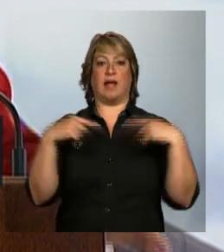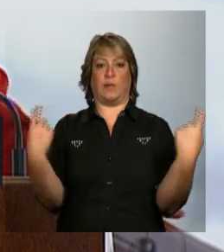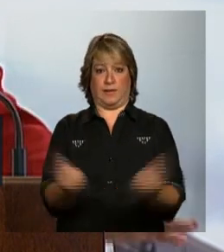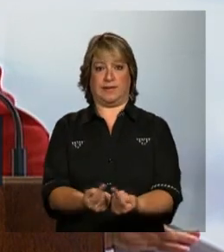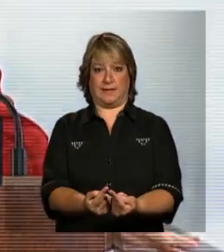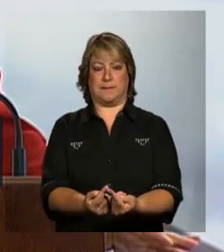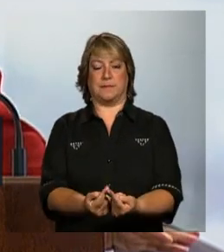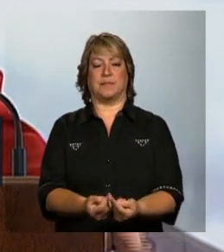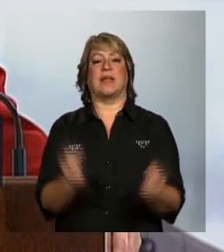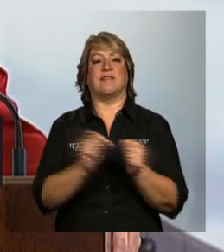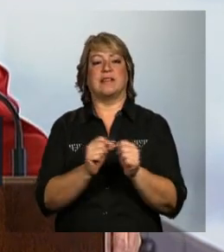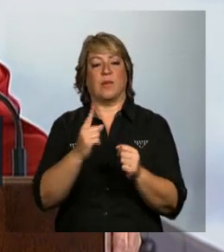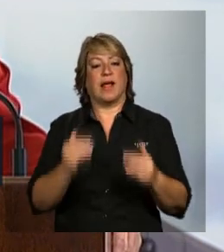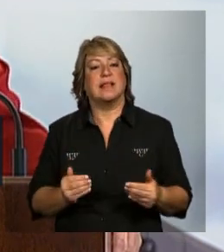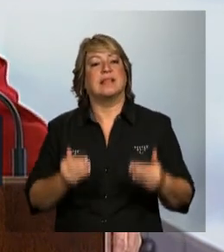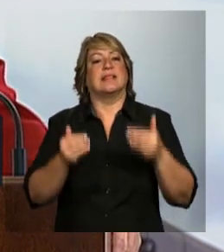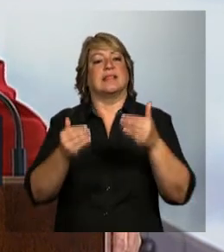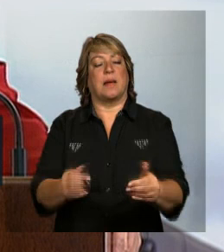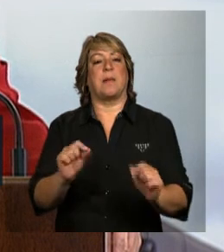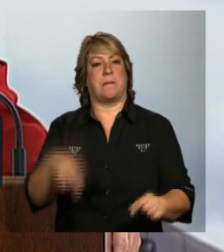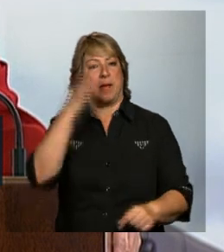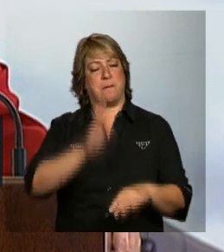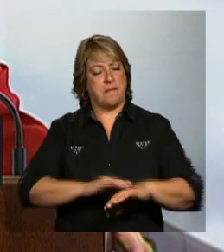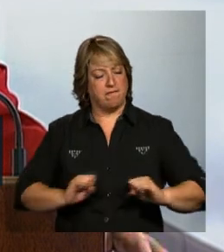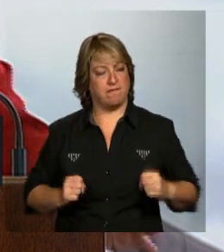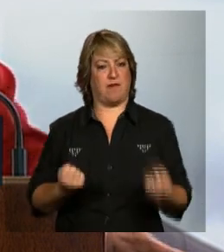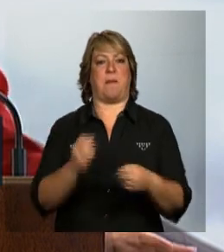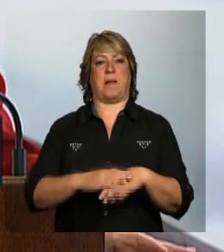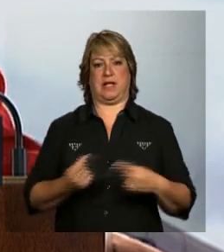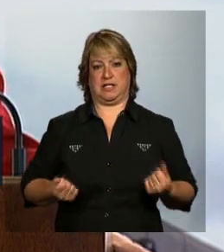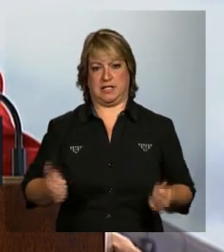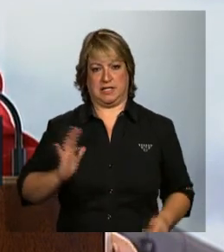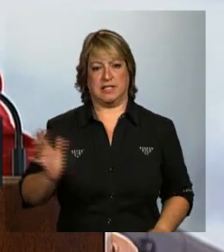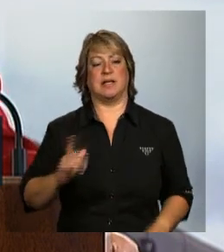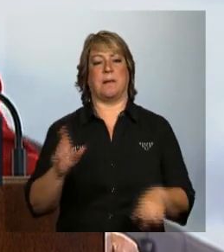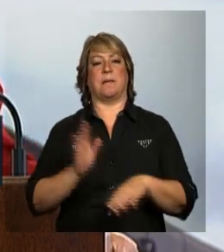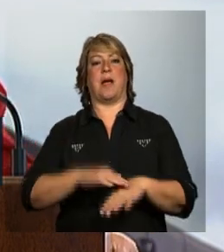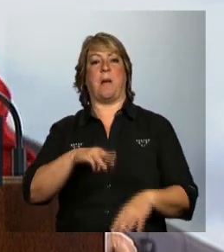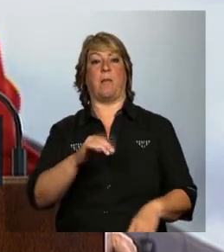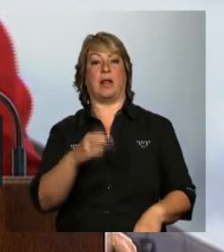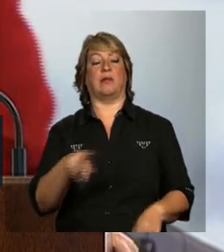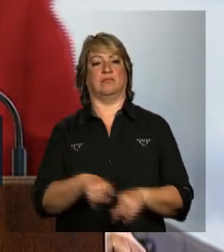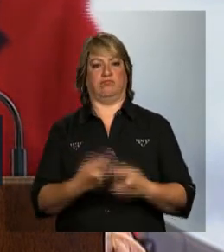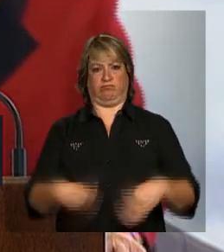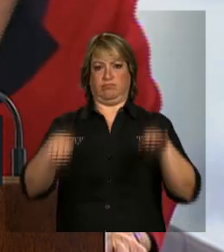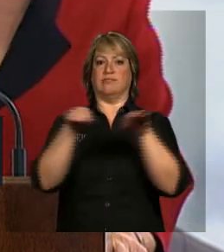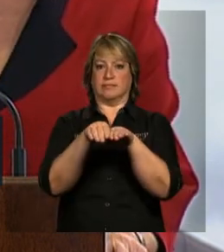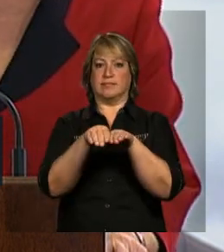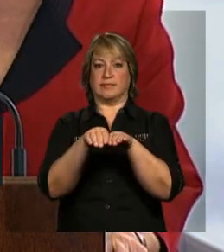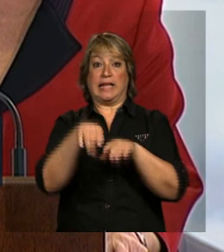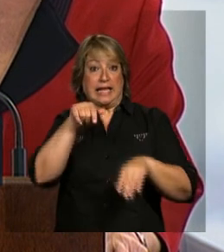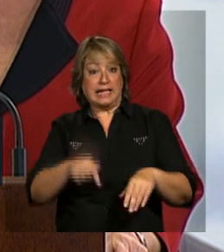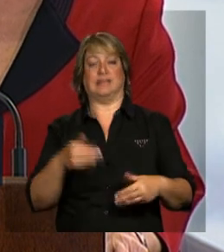etapa da qual o Brasil vai sair mais rico e mais forte mais moderno e mais competitivo Uma etapa